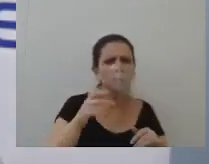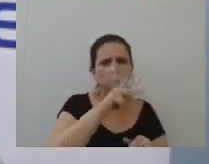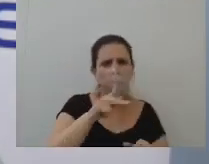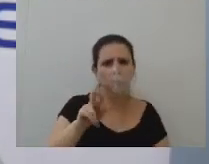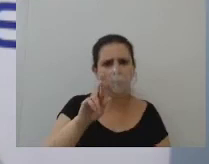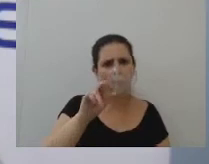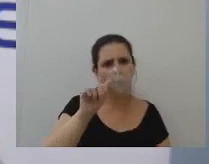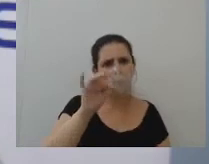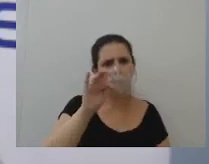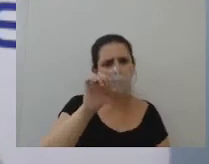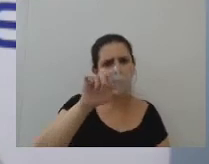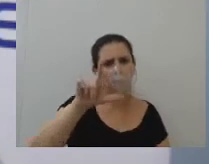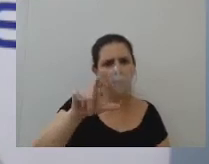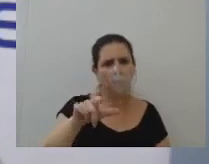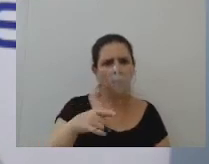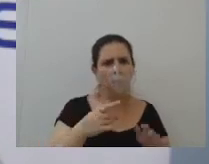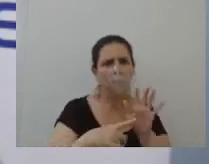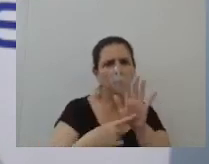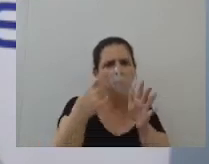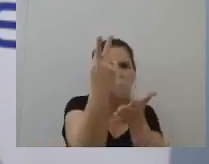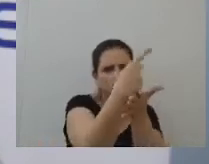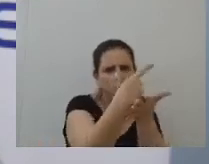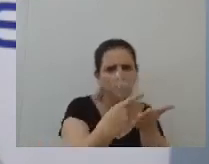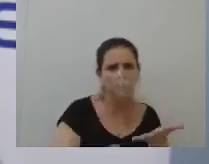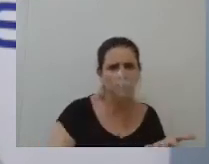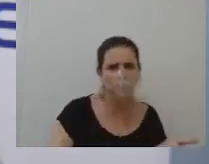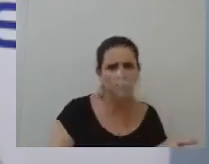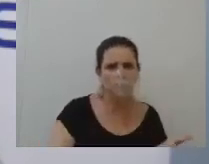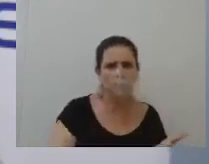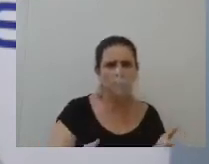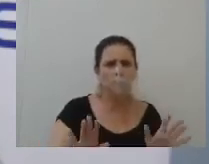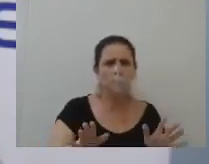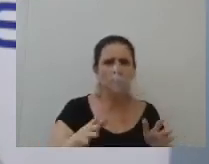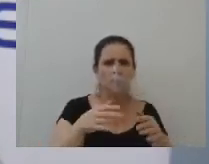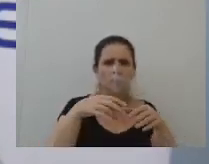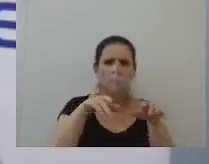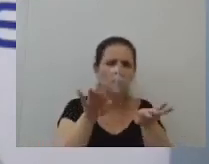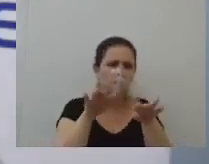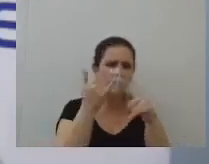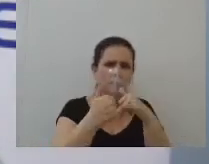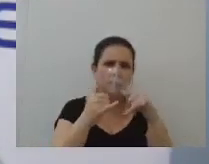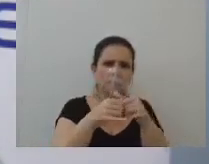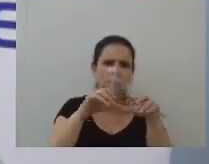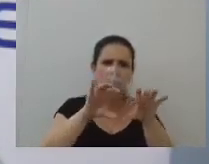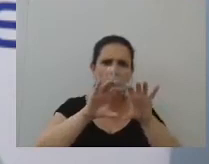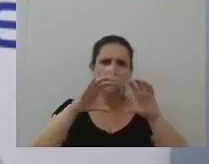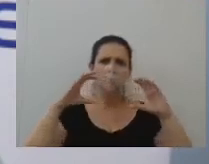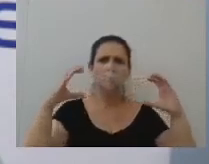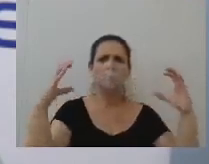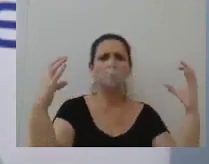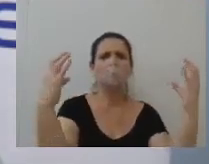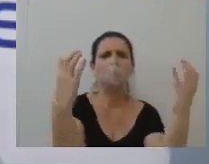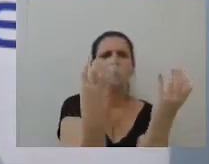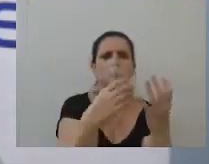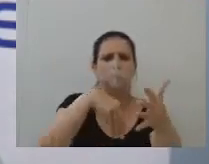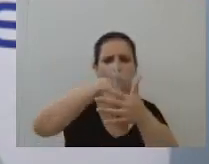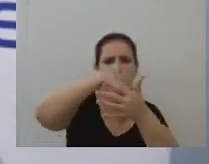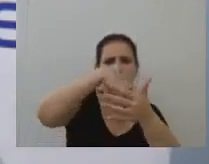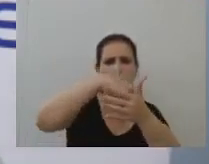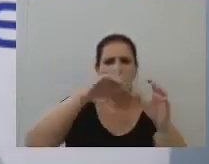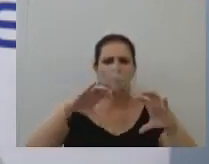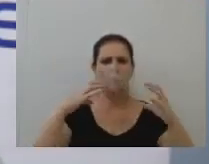Rafael ele usou uma ilustração bem bacana, que ele fala que é feito um estádio de futebol. Todo mundo, olha, olha, turma.